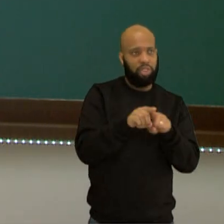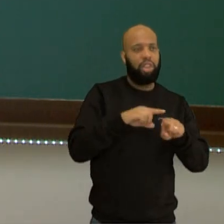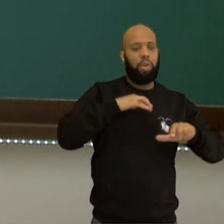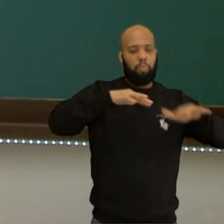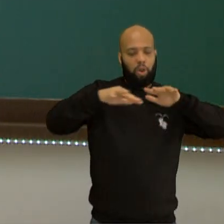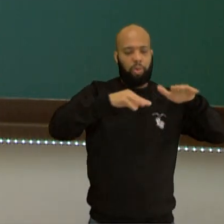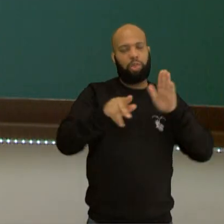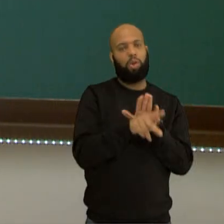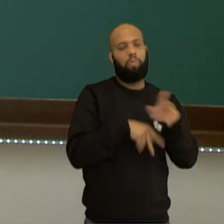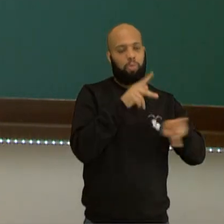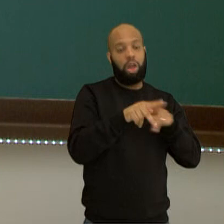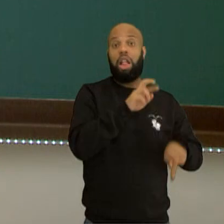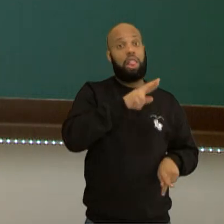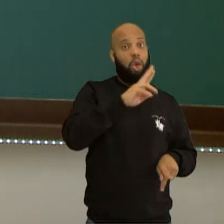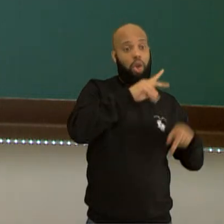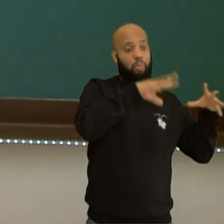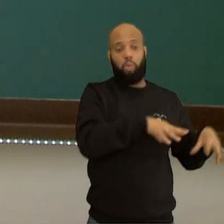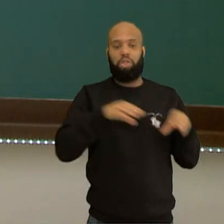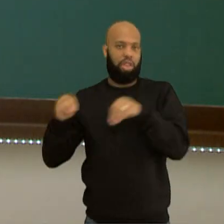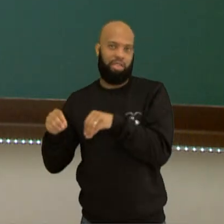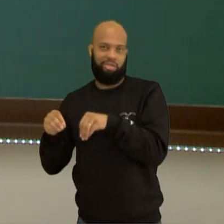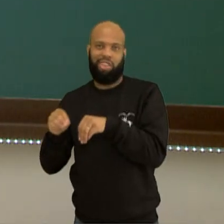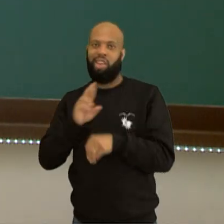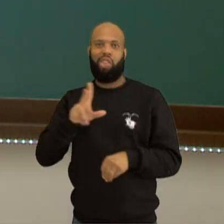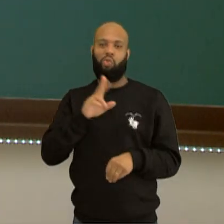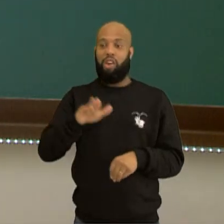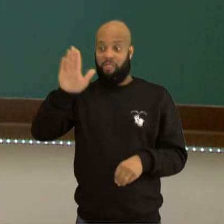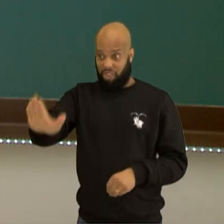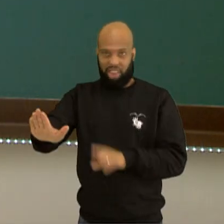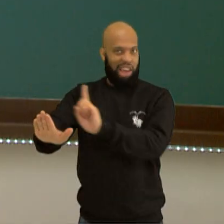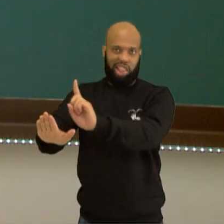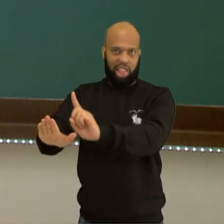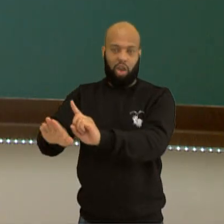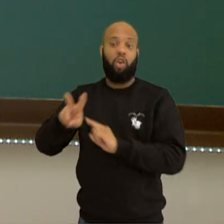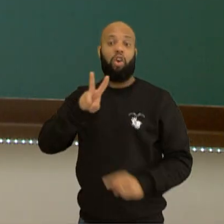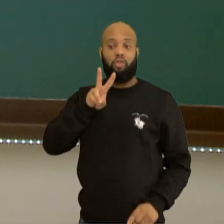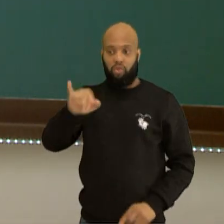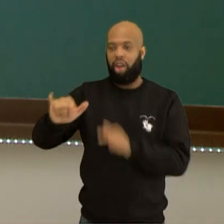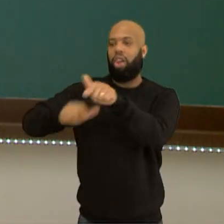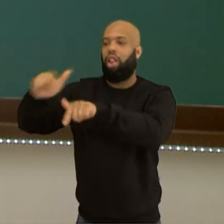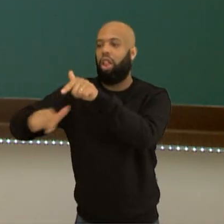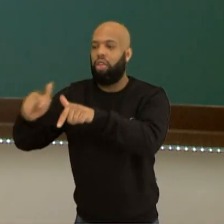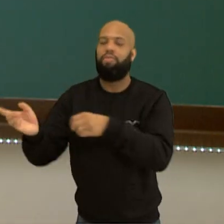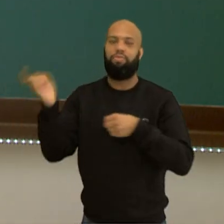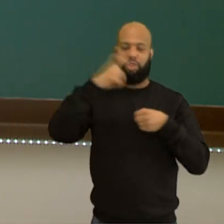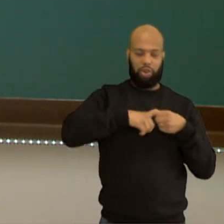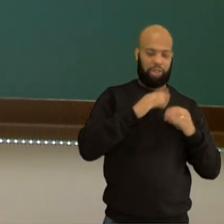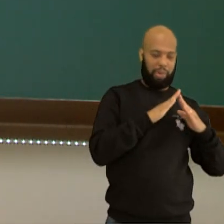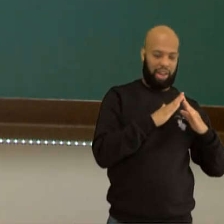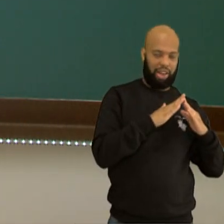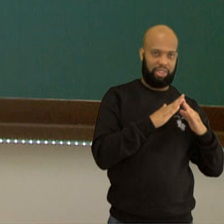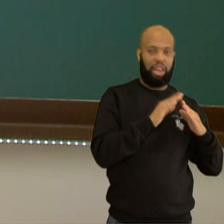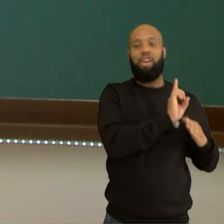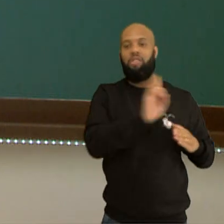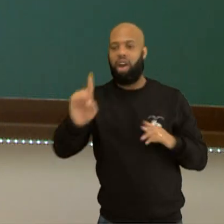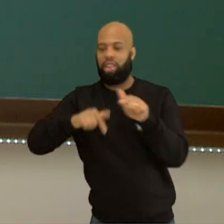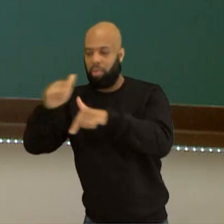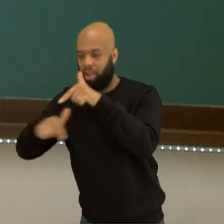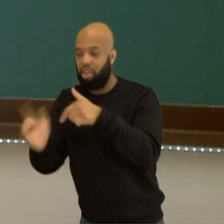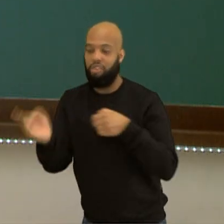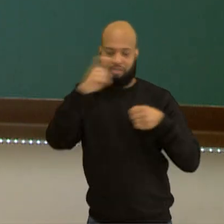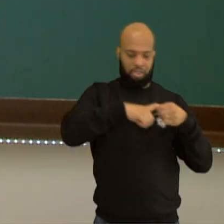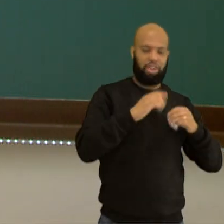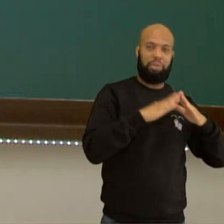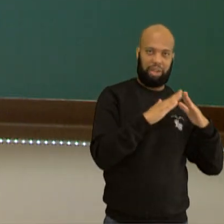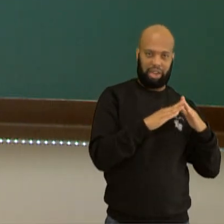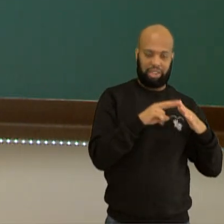não necessariamente uma migração, porque a pessoa não vai fixar moradia lá na cidade, ela só vai trabalhar e volta para sua casa no final da tarde. Ela